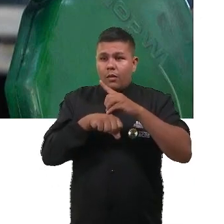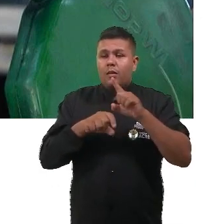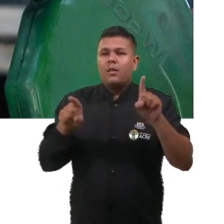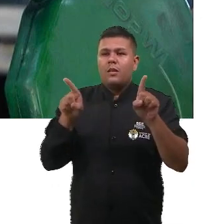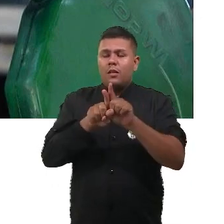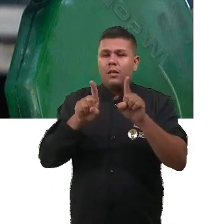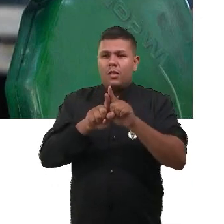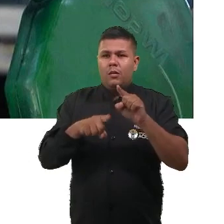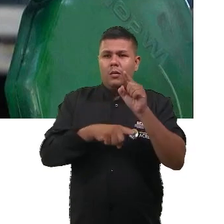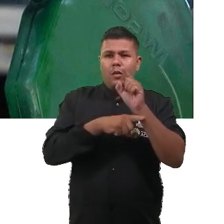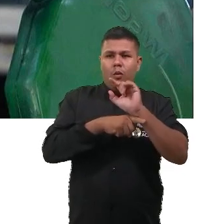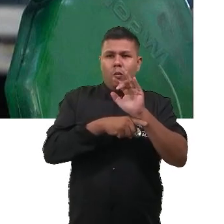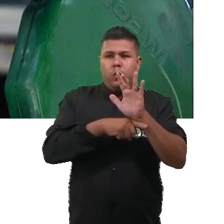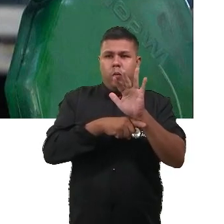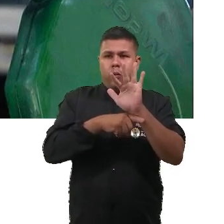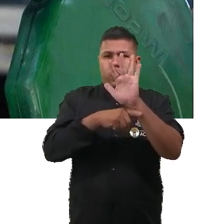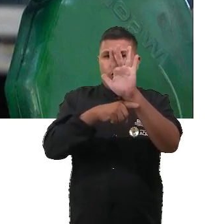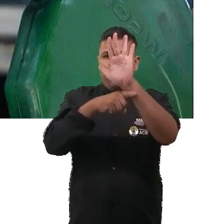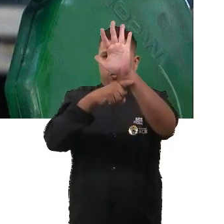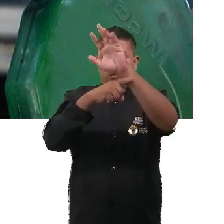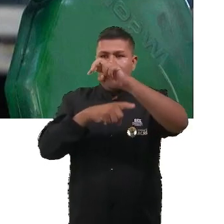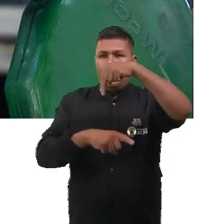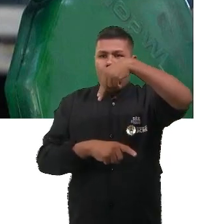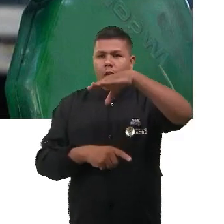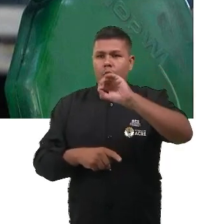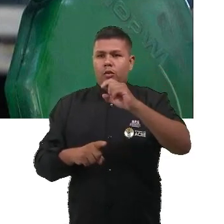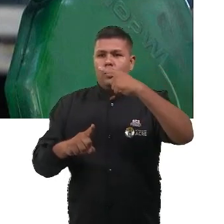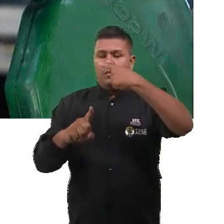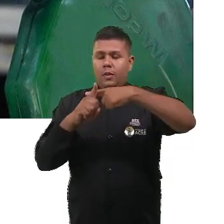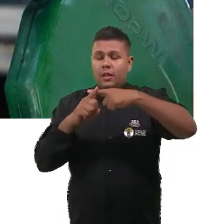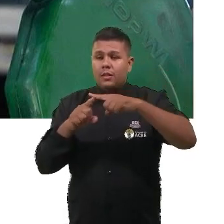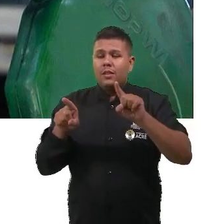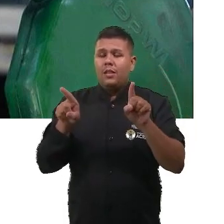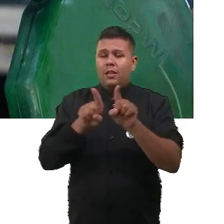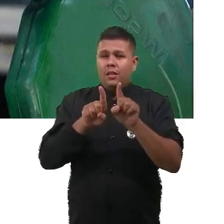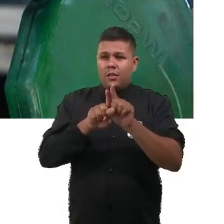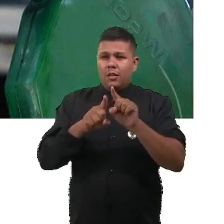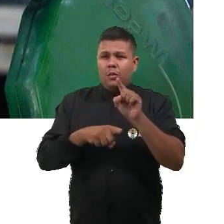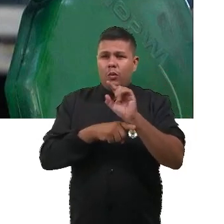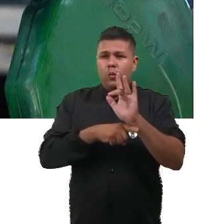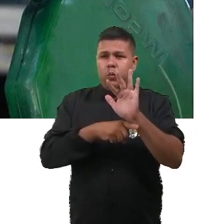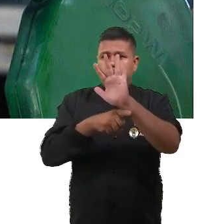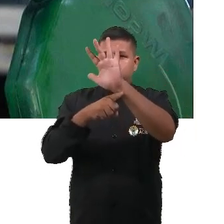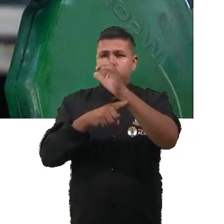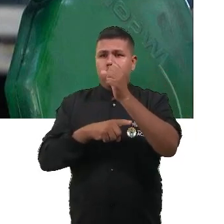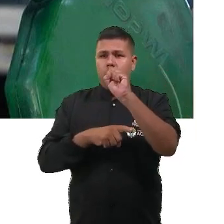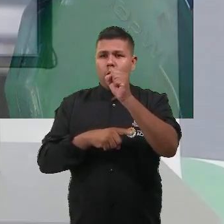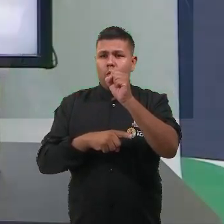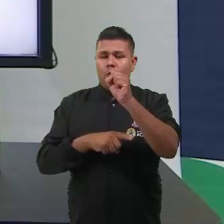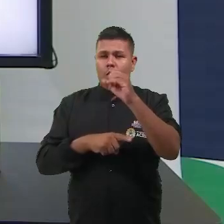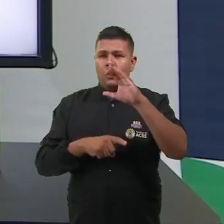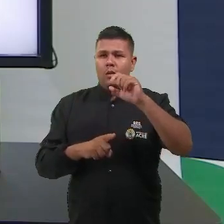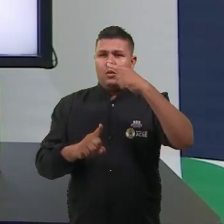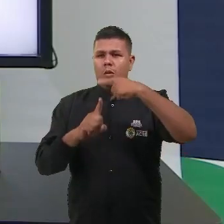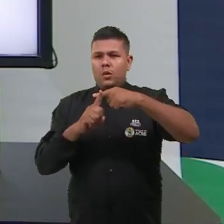nitrogênio e gases do enxofre. Eu tenho certeza que você já ouviu falar em diesel